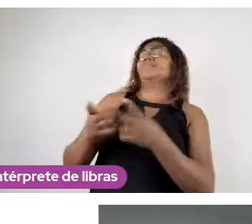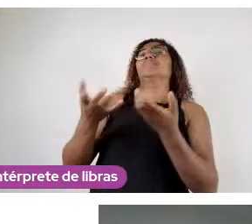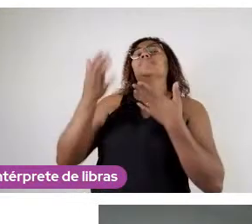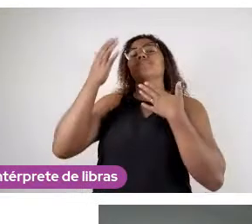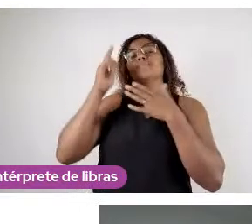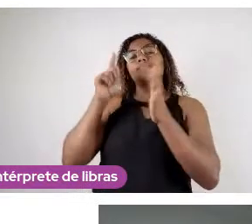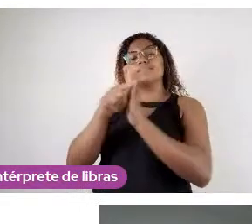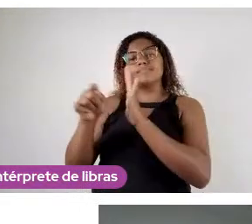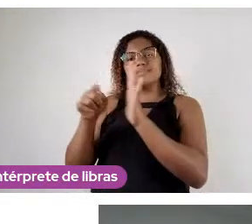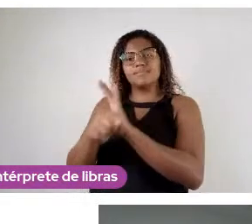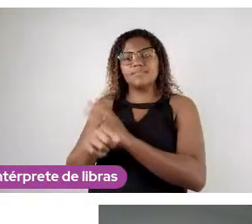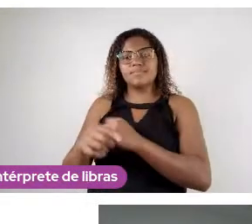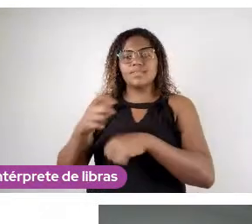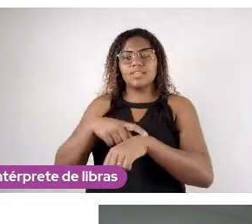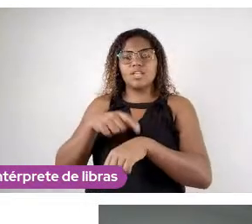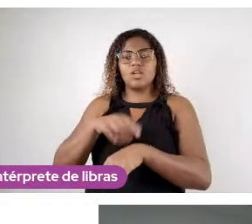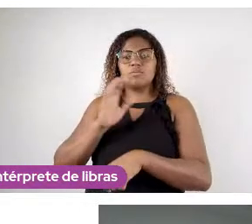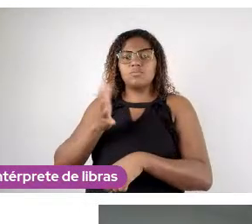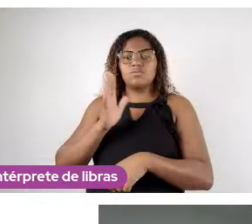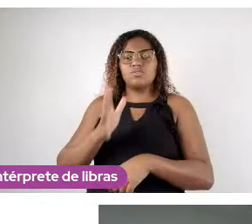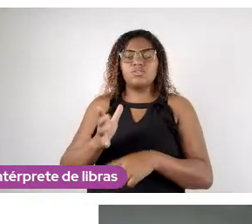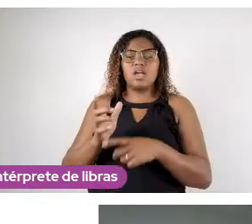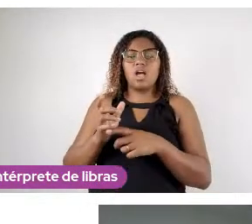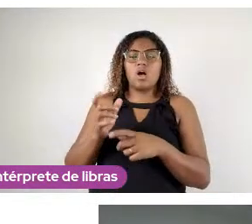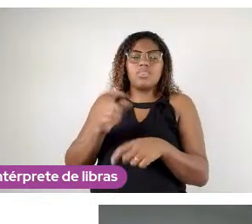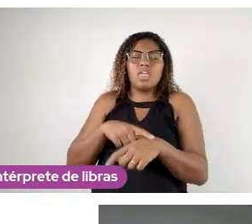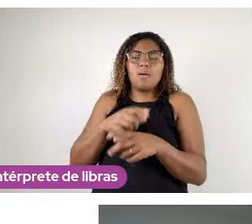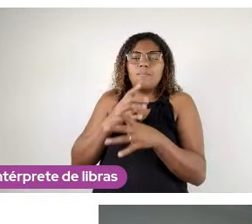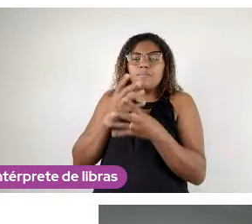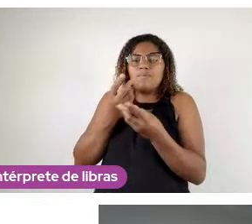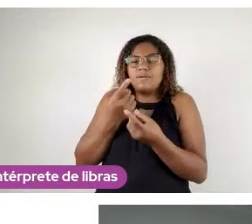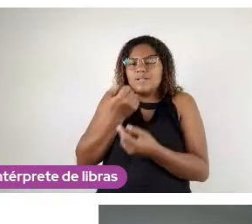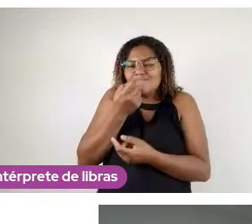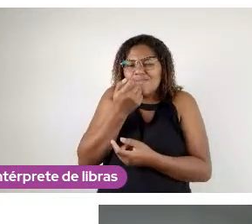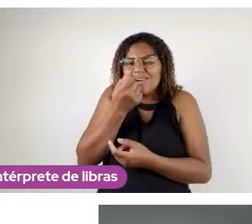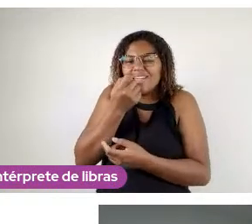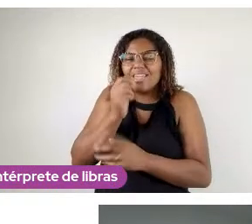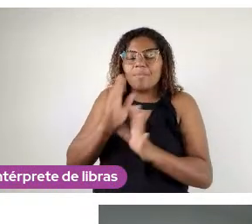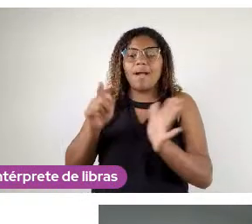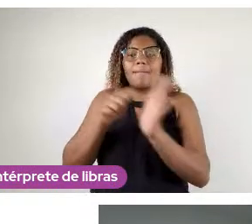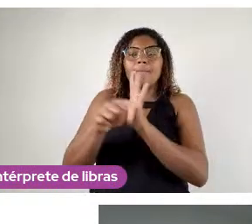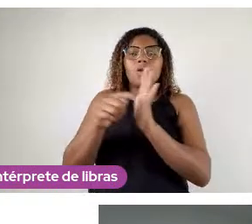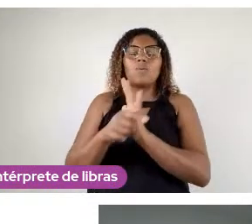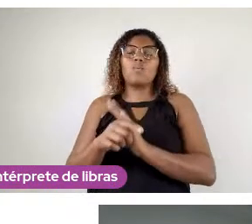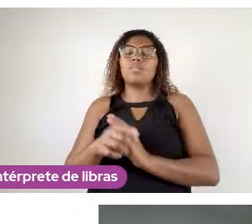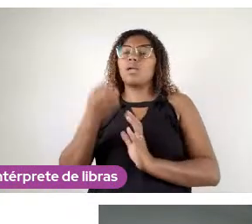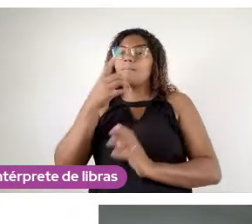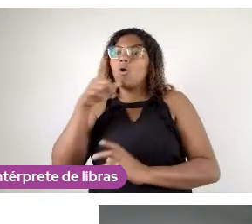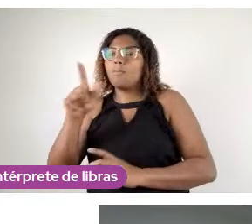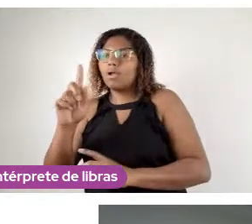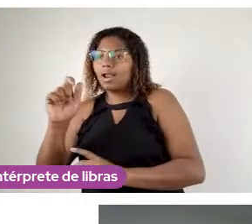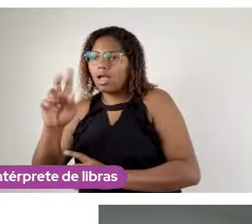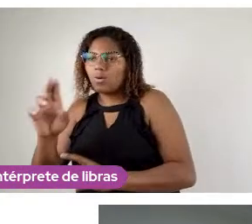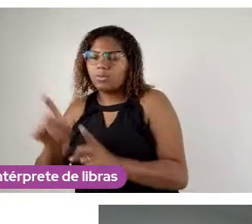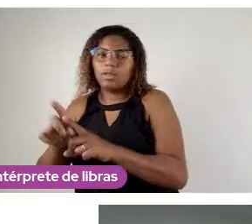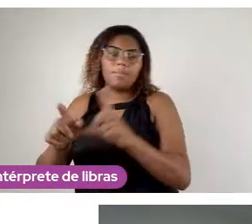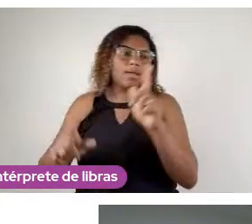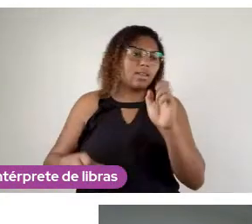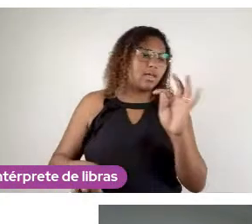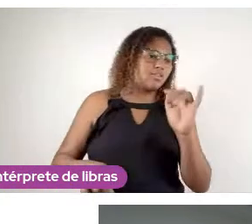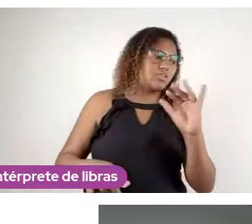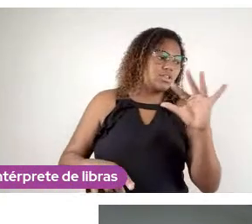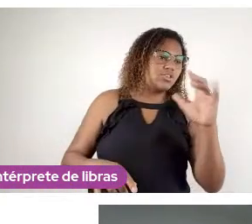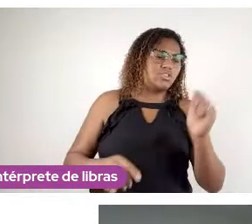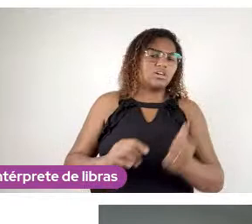no nosso tempo, já está justinho, mas eu queria aproveitar e fazer uma pergunta que serve tanto para o Glauco como para a Letícia. E vocês podem responder